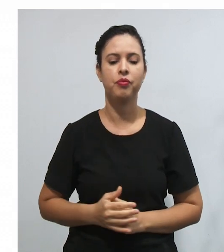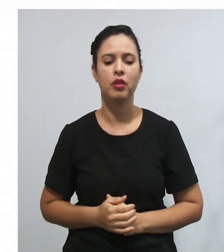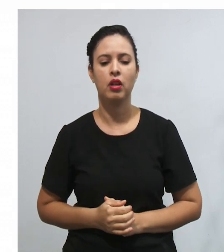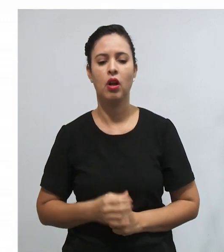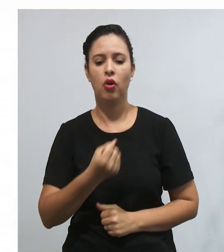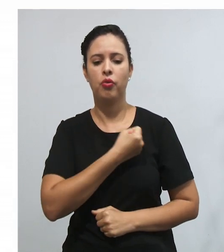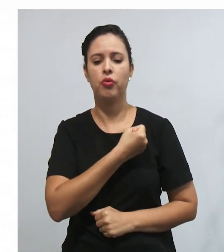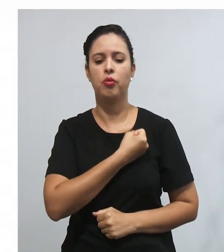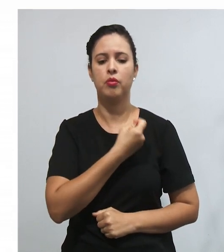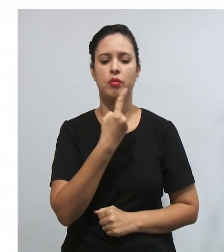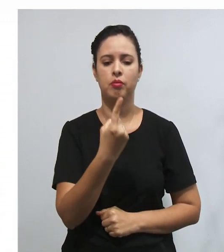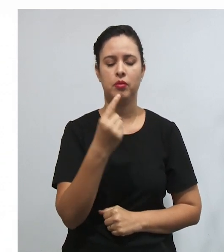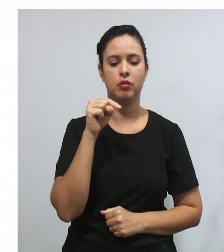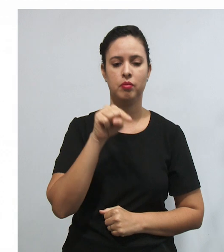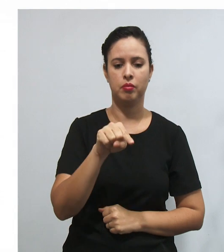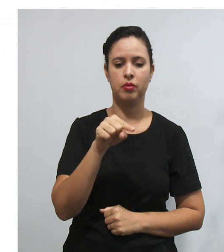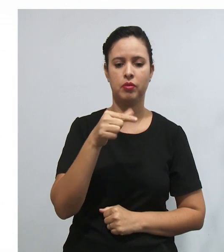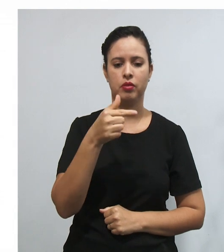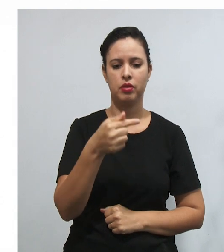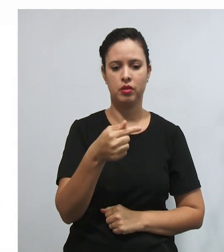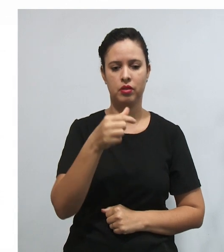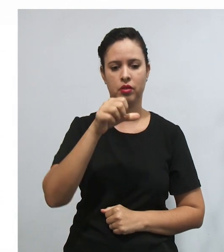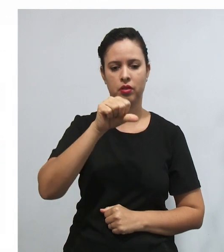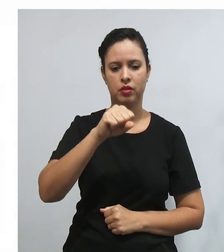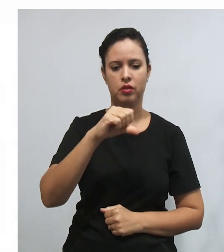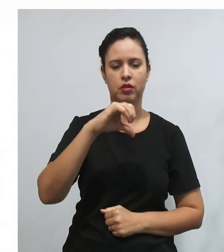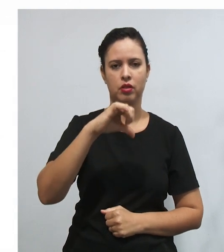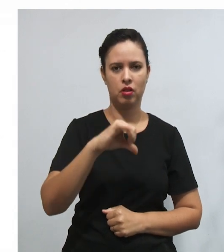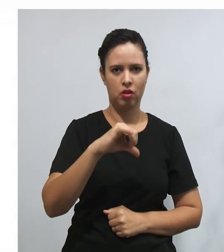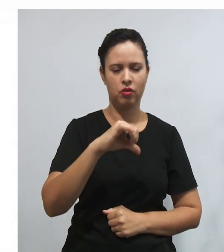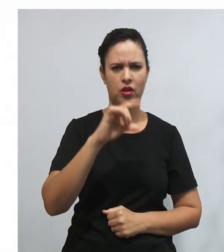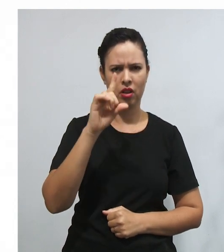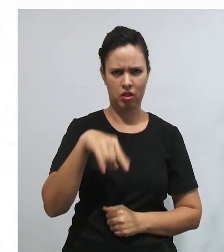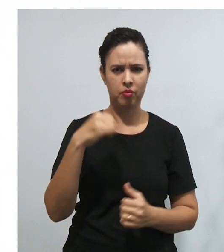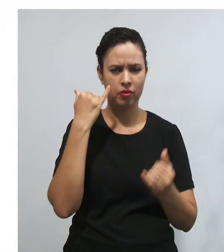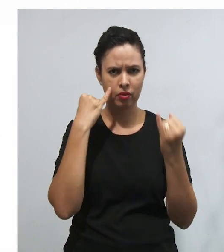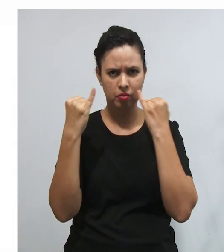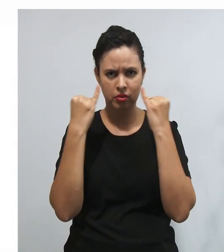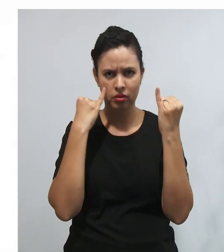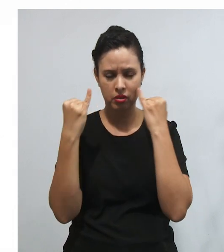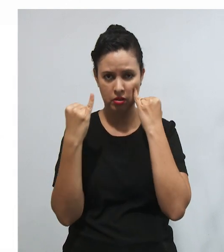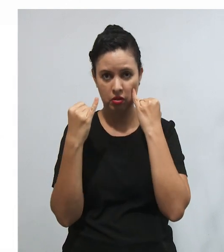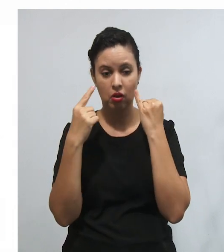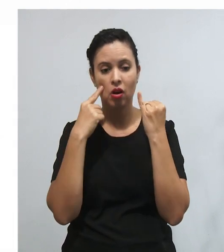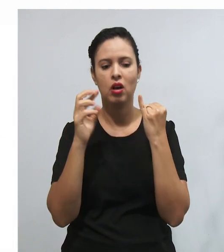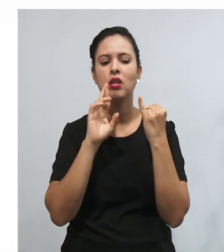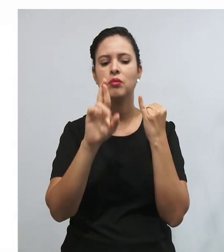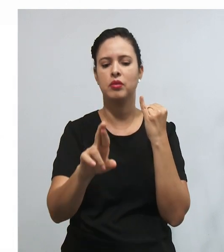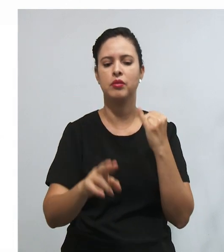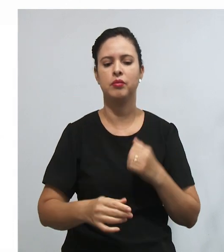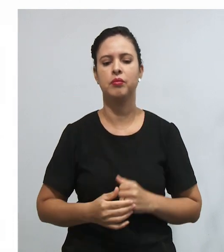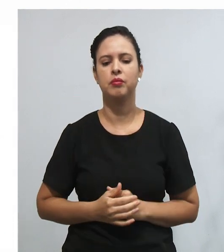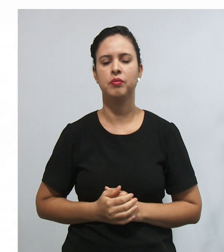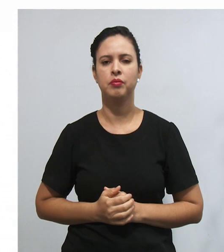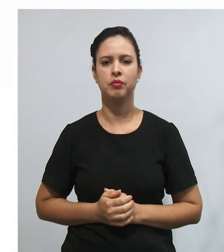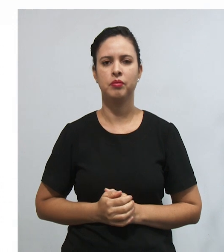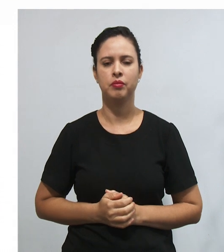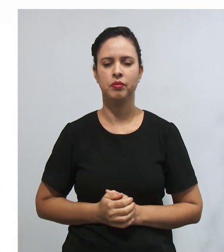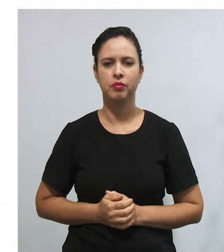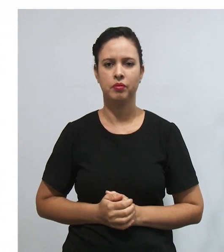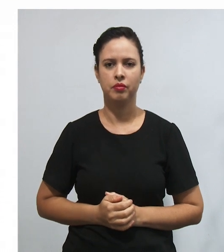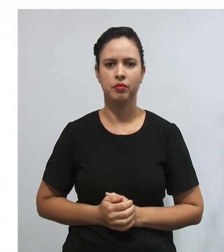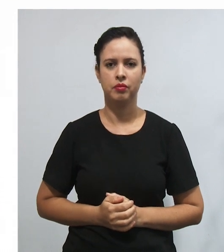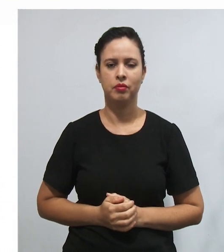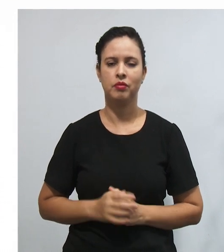sozinho é caracterizado uma informação. E aí eu vou trazer a resposta aqui para vocês, ó, né,